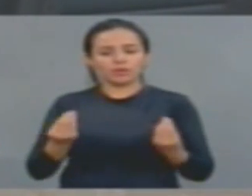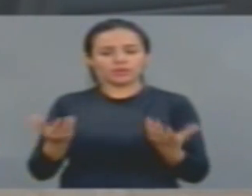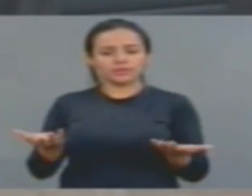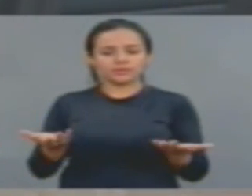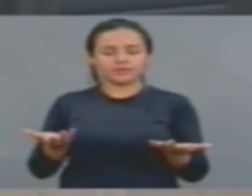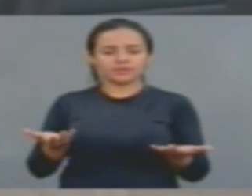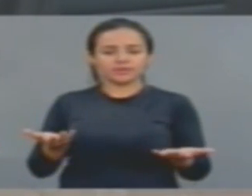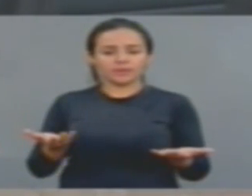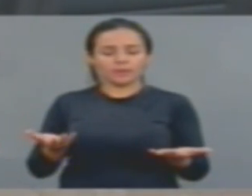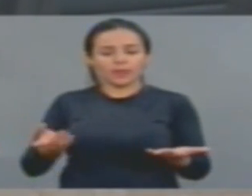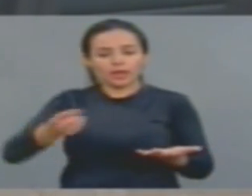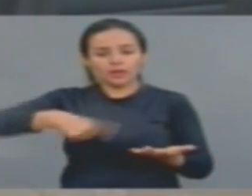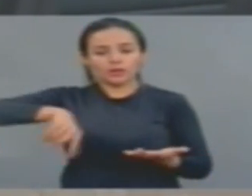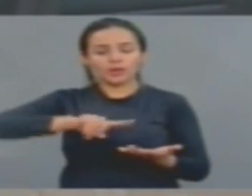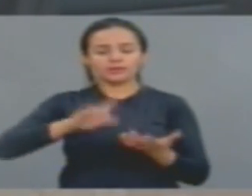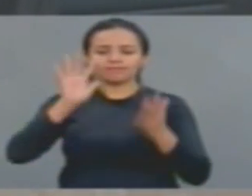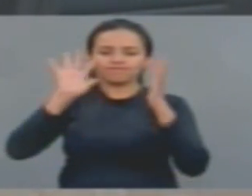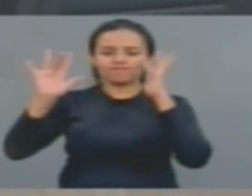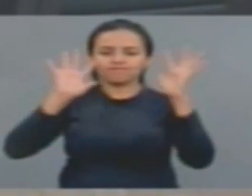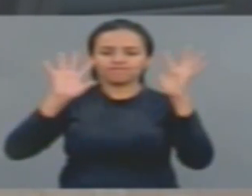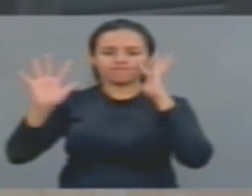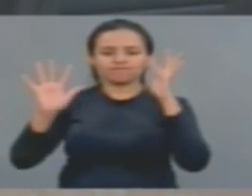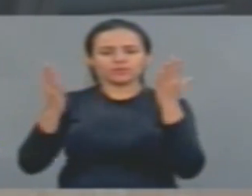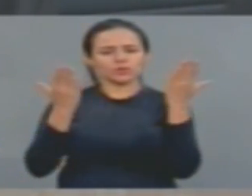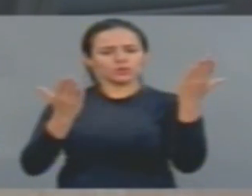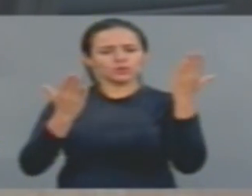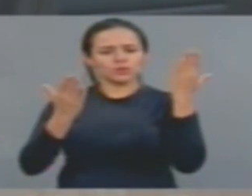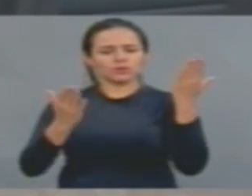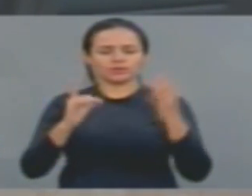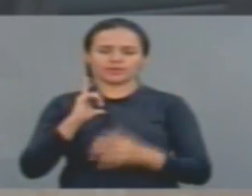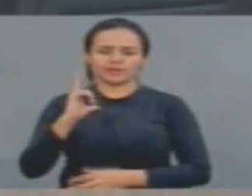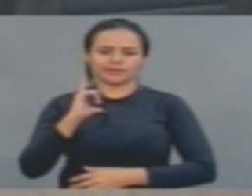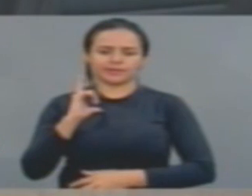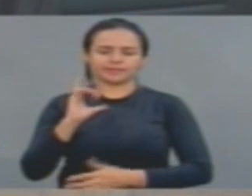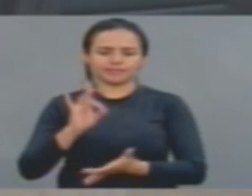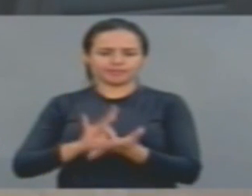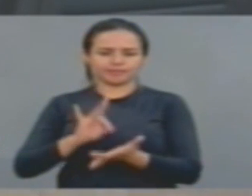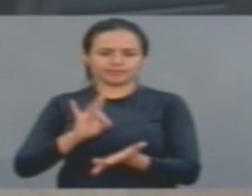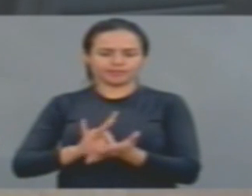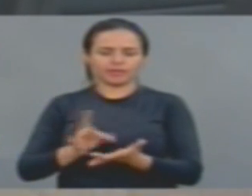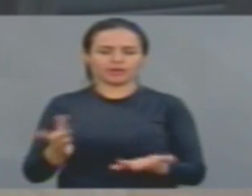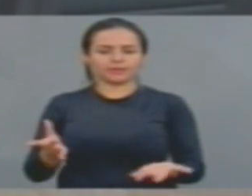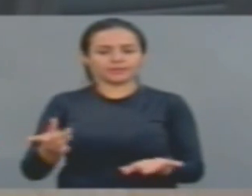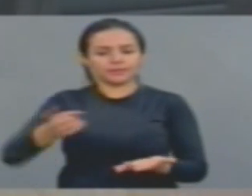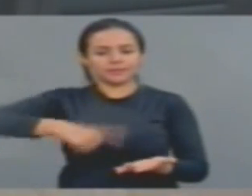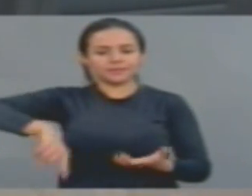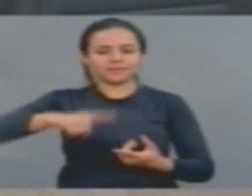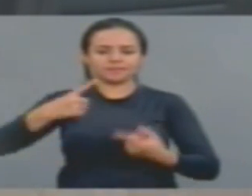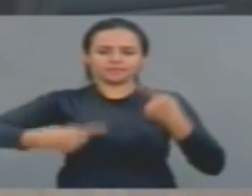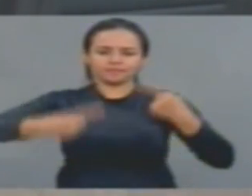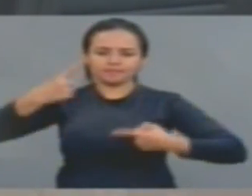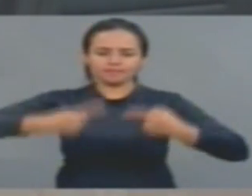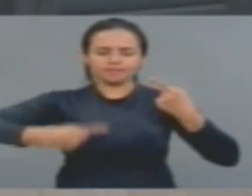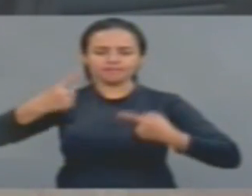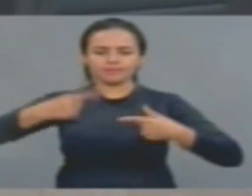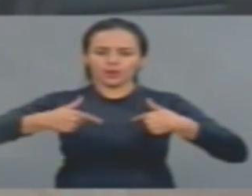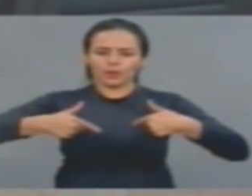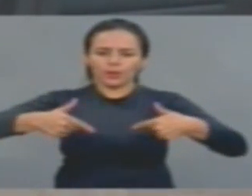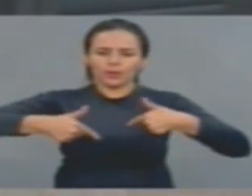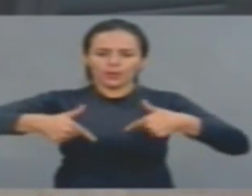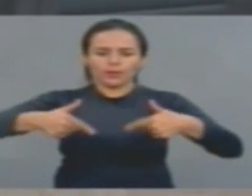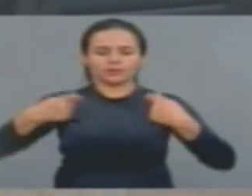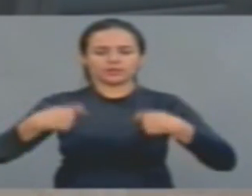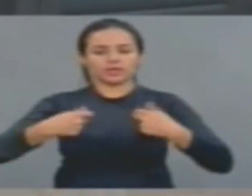Isto exige de nós alguma reflexão. Isso exige de nós mudança de comportamento de política pública, isso exige de